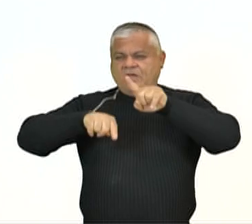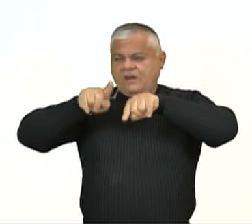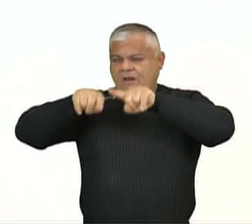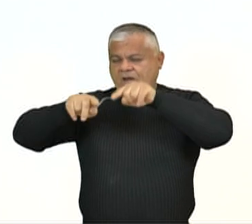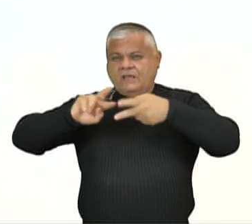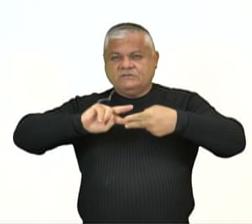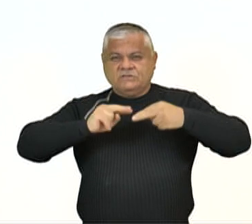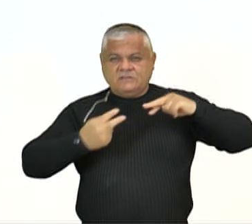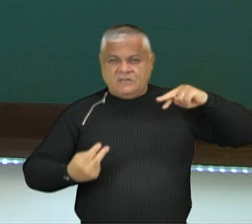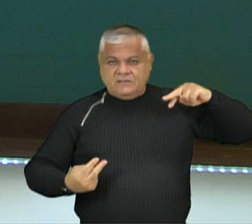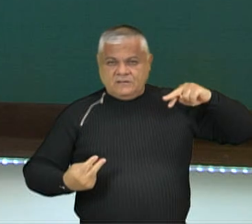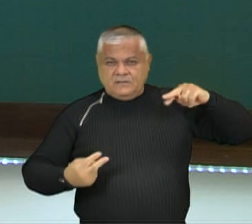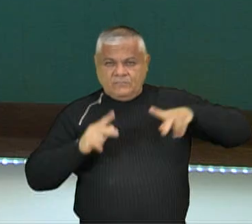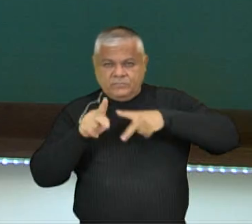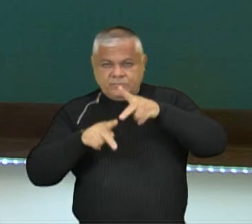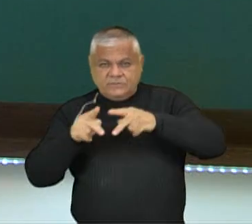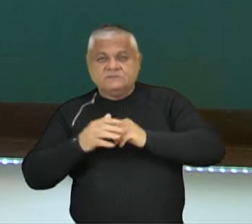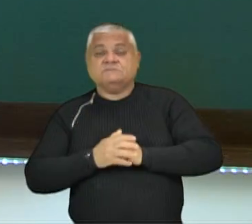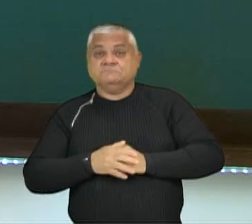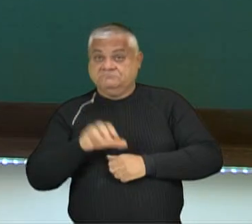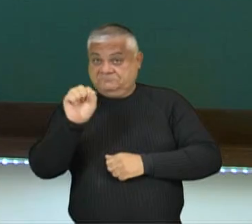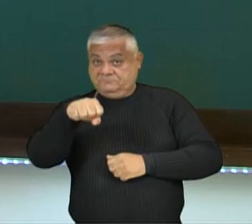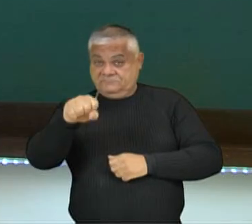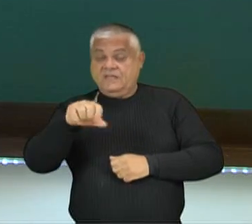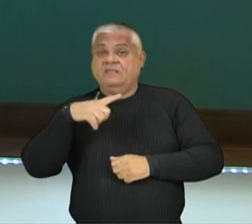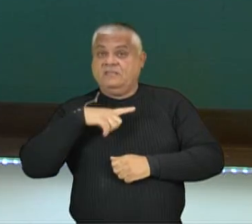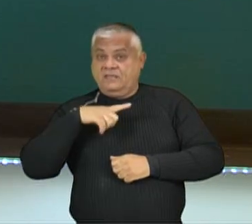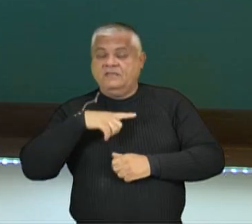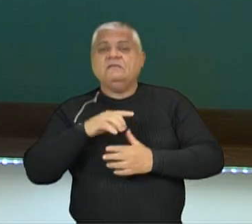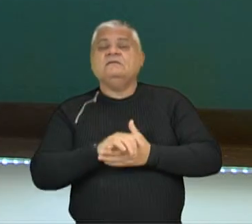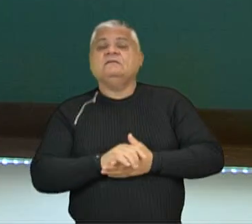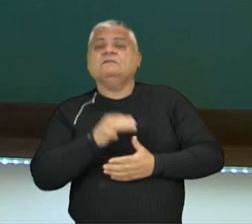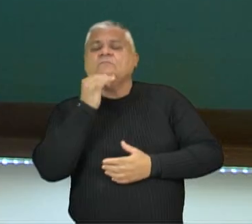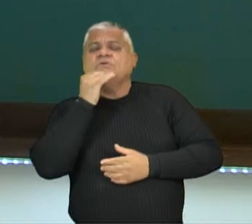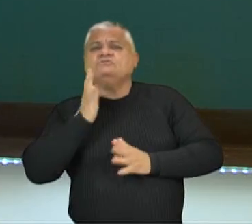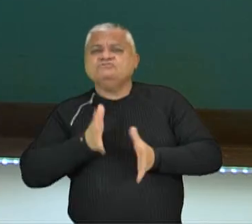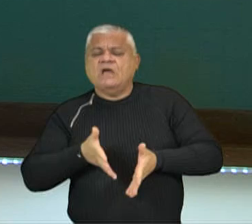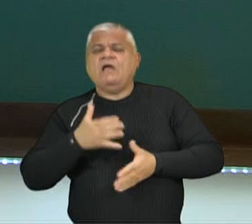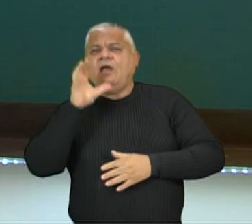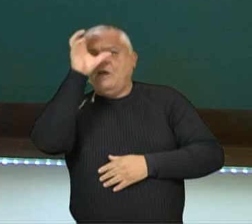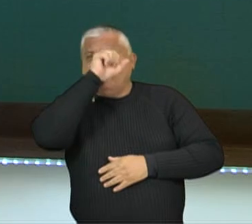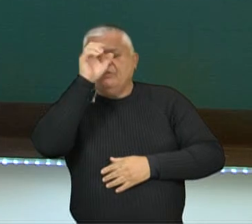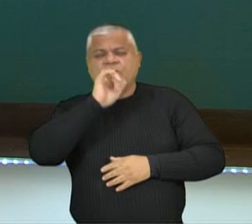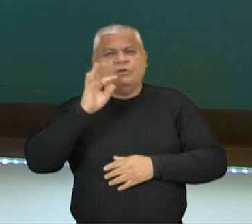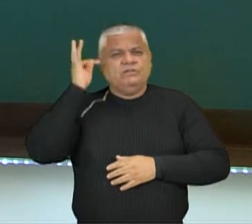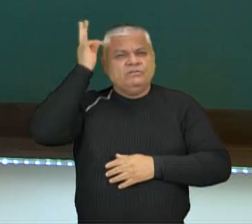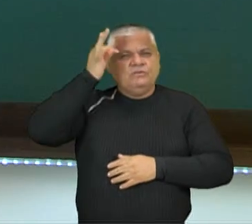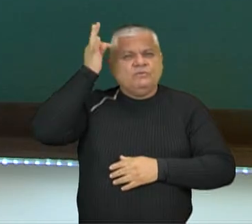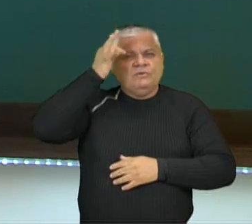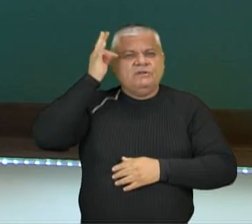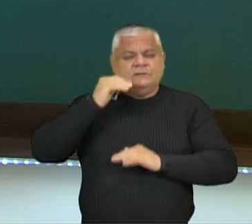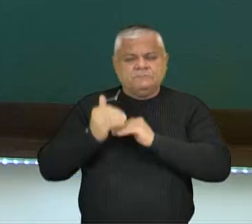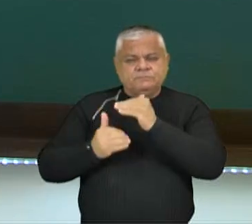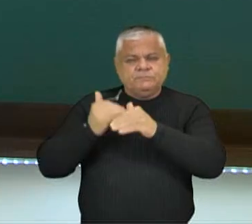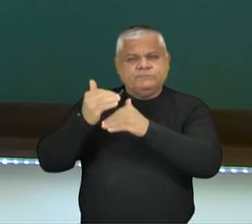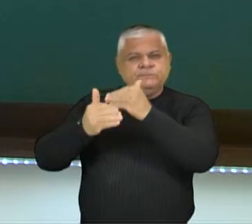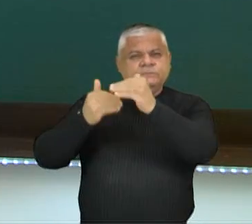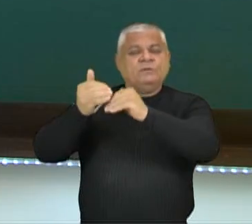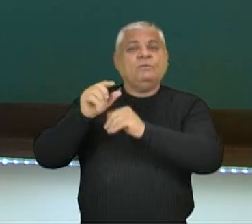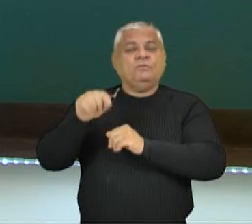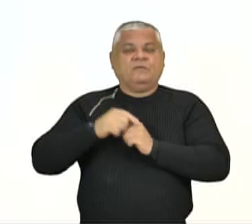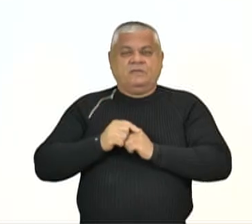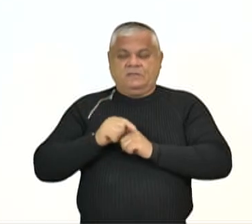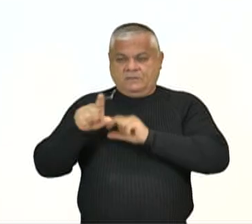genética nas populações? Isso mesmo. Então, a gente viu na teoria sintética da evolução que a